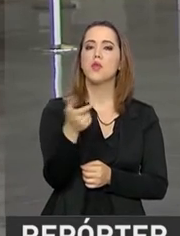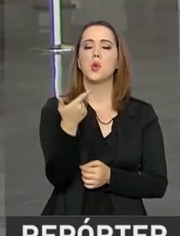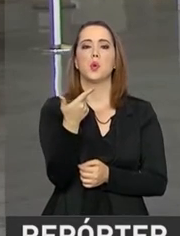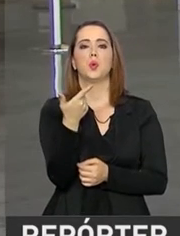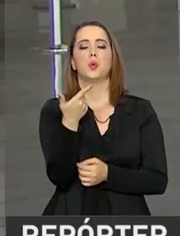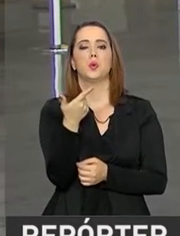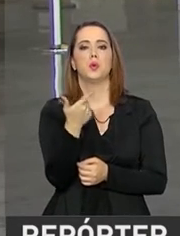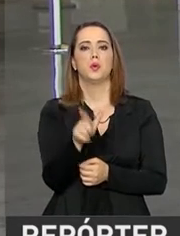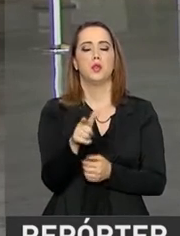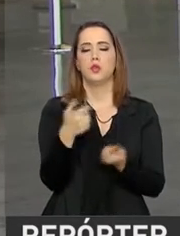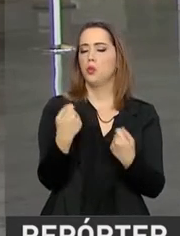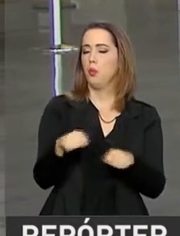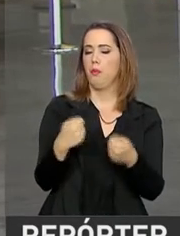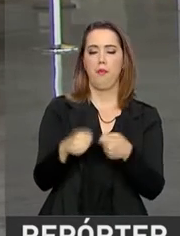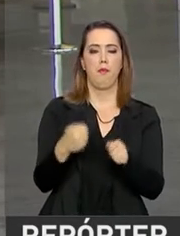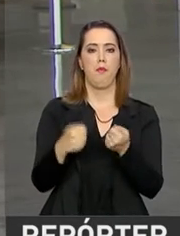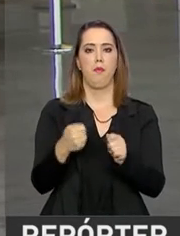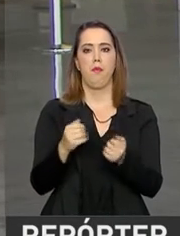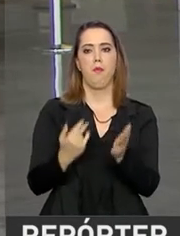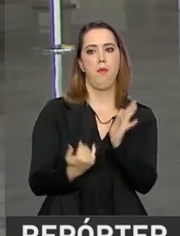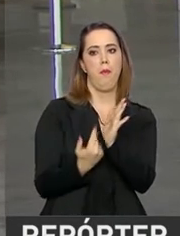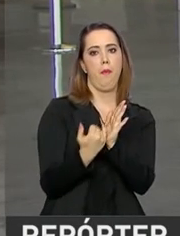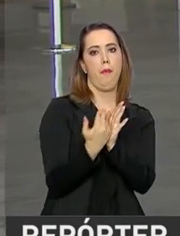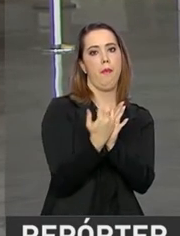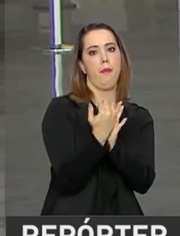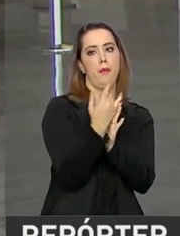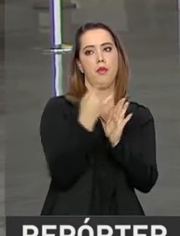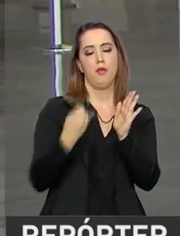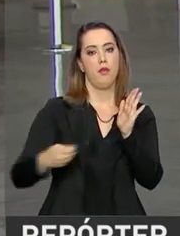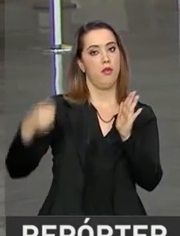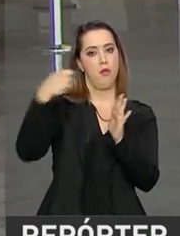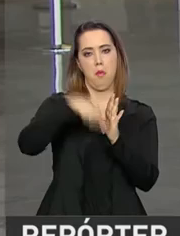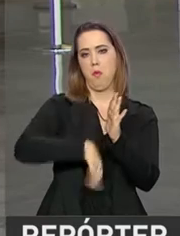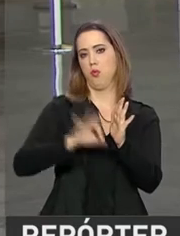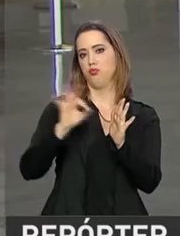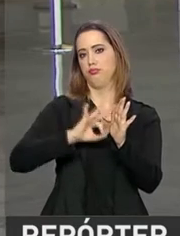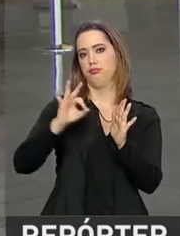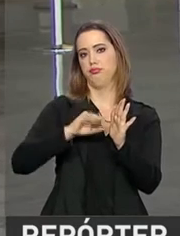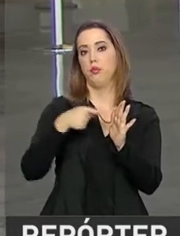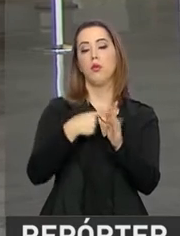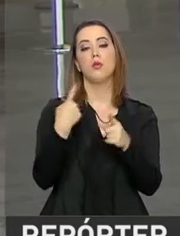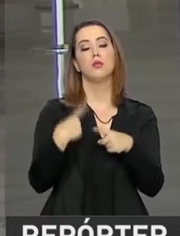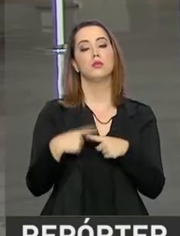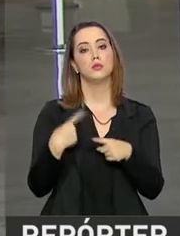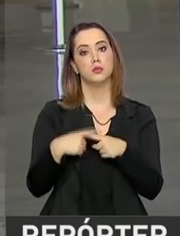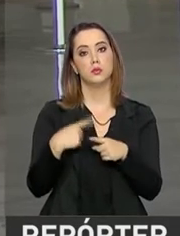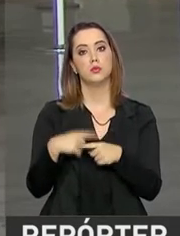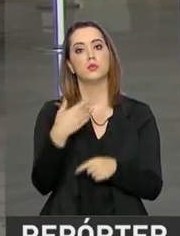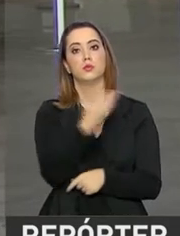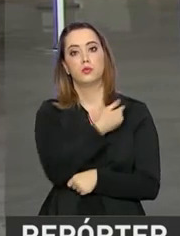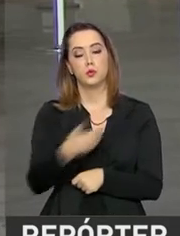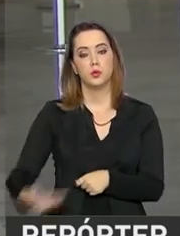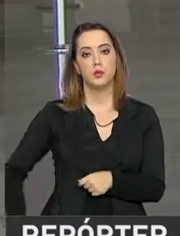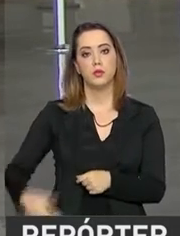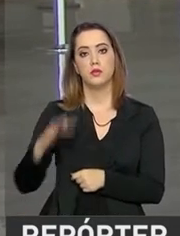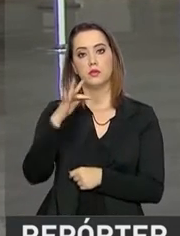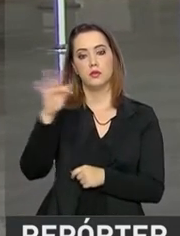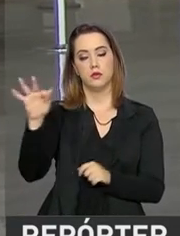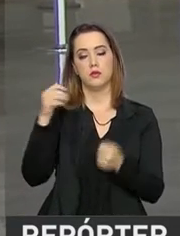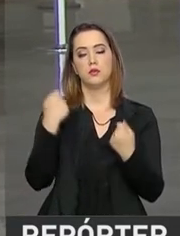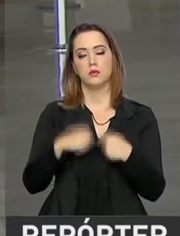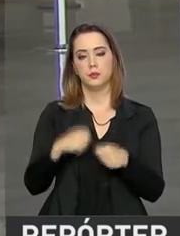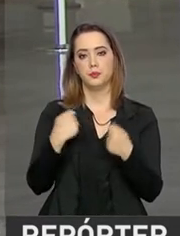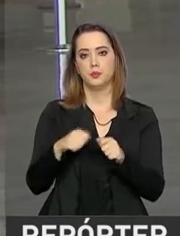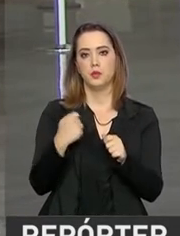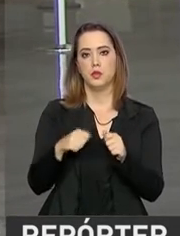não vai haver a necessidade de aumento de impostos no país isso para o governo federal fechar as contas públicas em